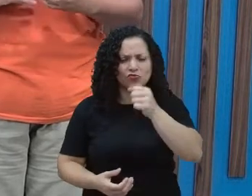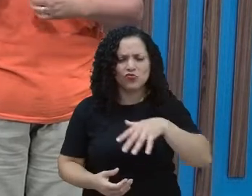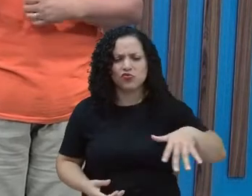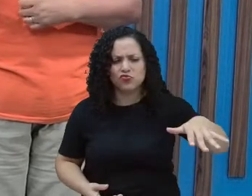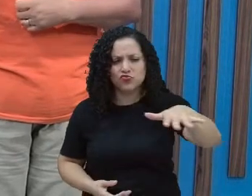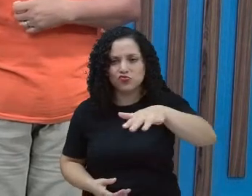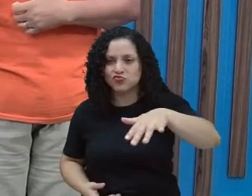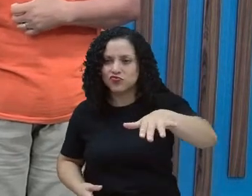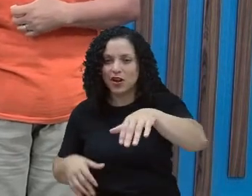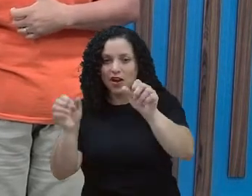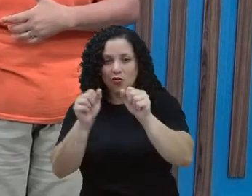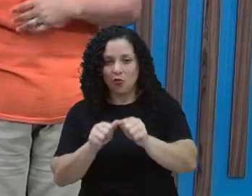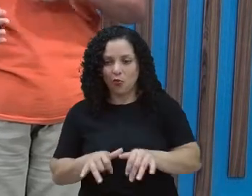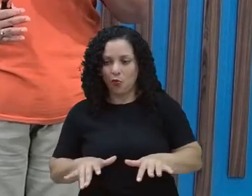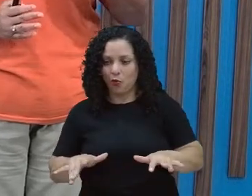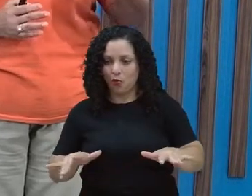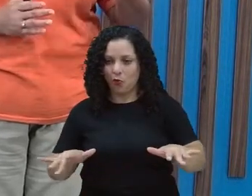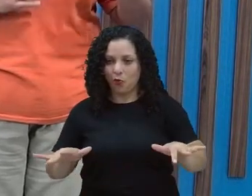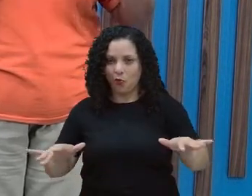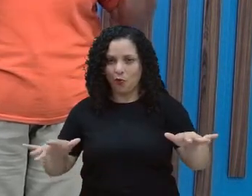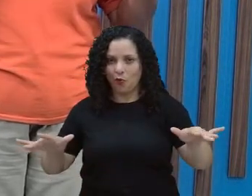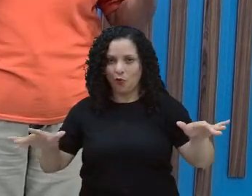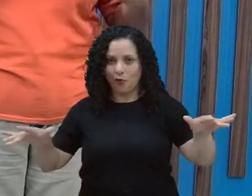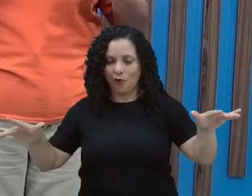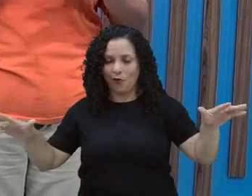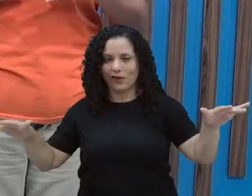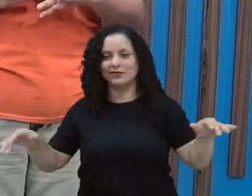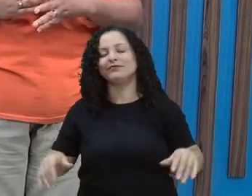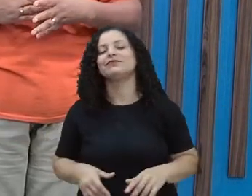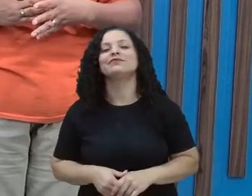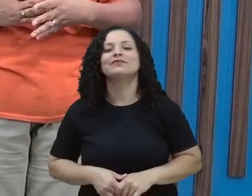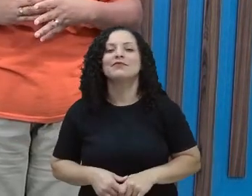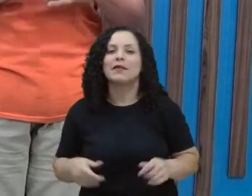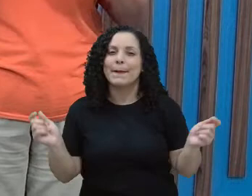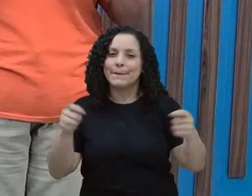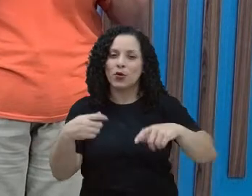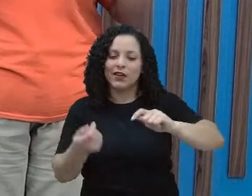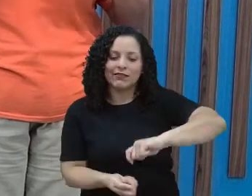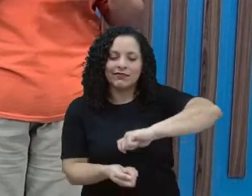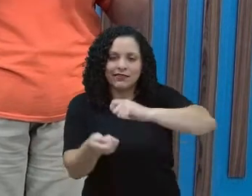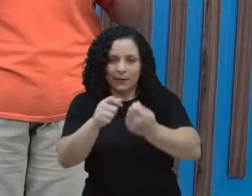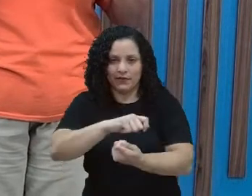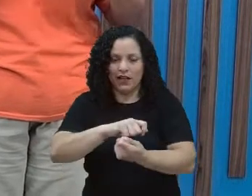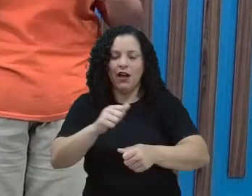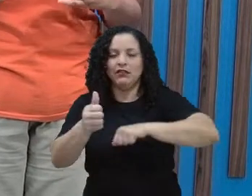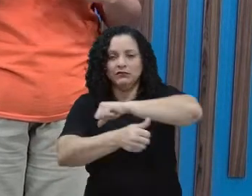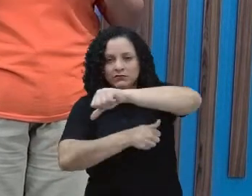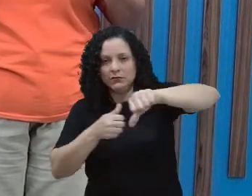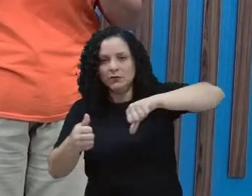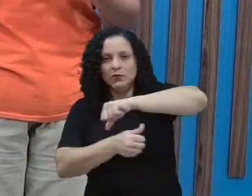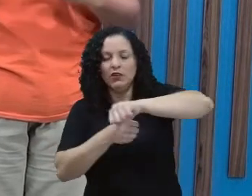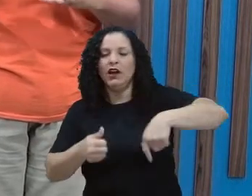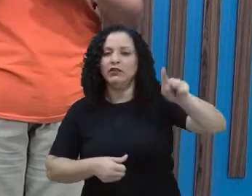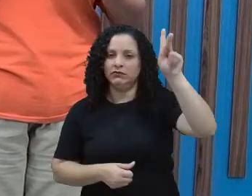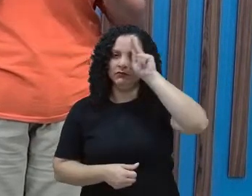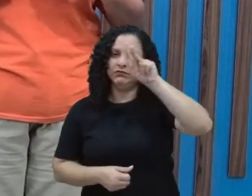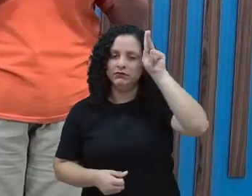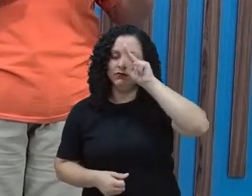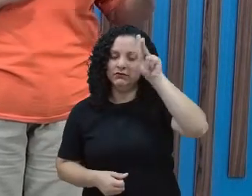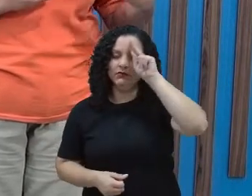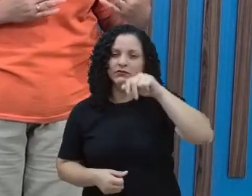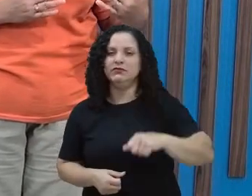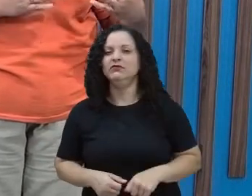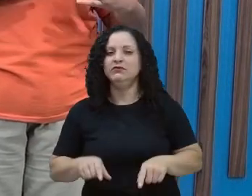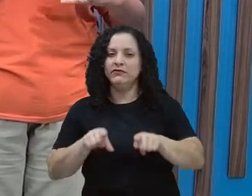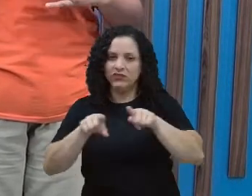contando, é claro que pode ir aumentando ou diminuindo alguma coisa. Não vai ficando sempre igual, né? Porque